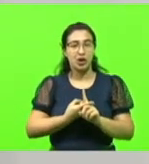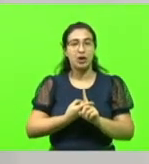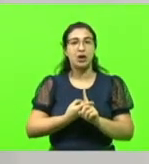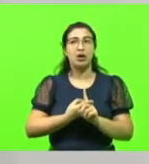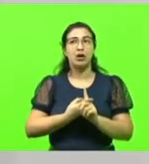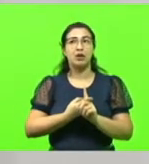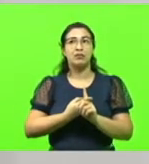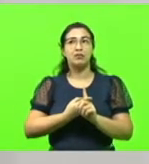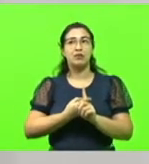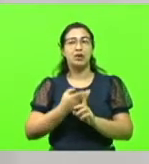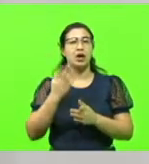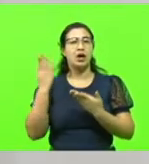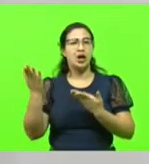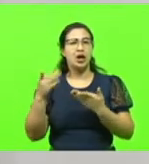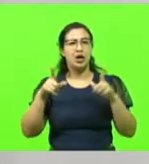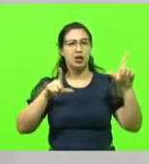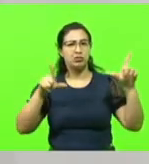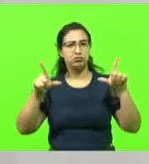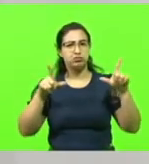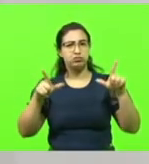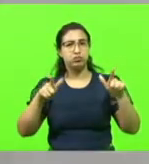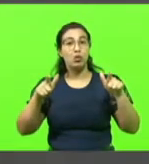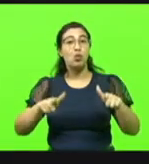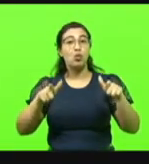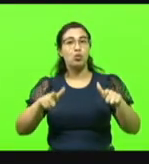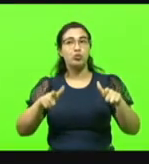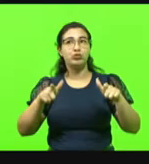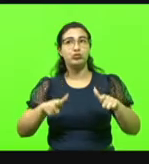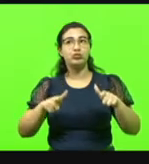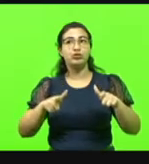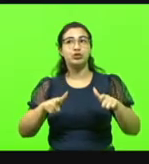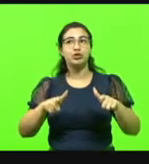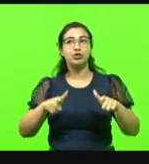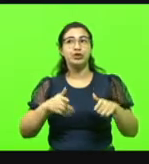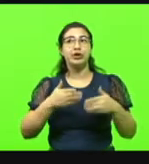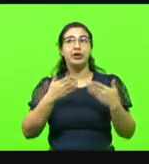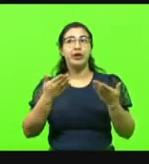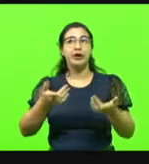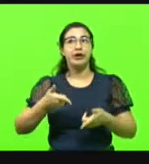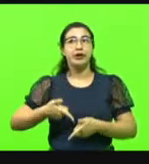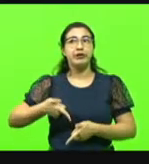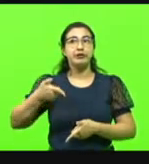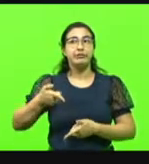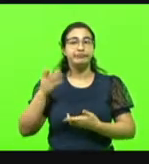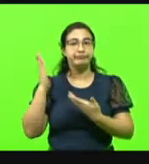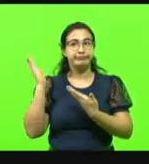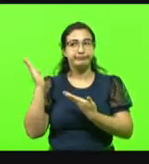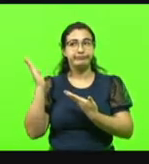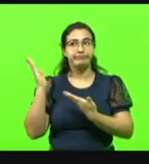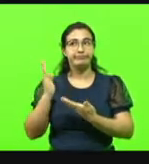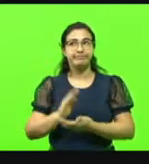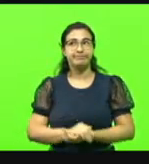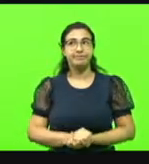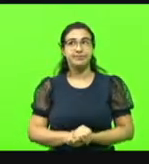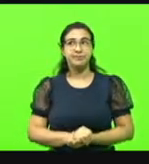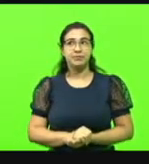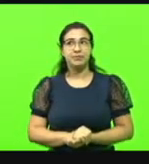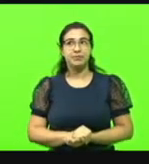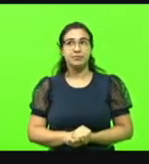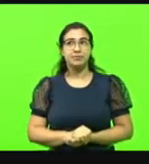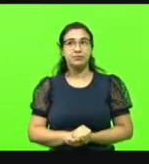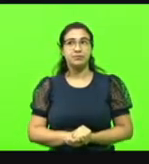onde ele estava indo levar uma mamadeira para o seu filho. Logo você vê ali que ele está com uma mamadeira,